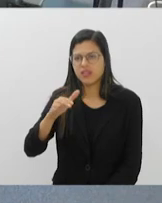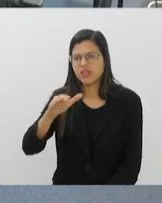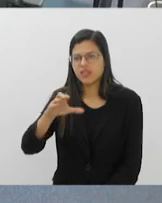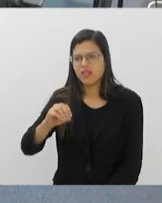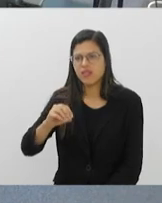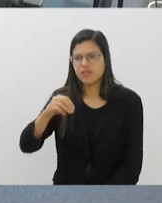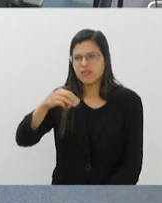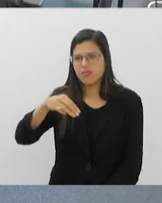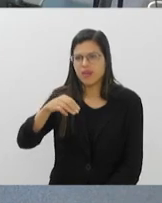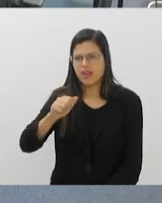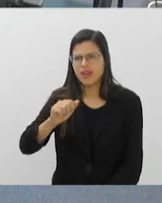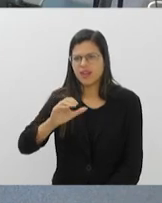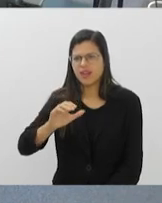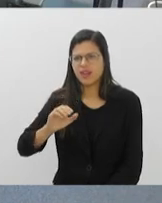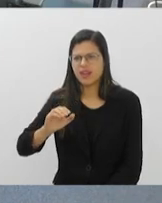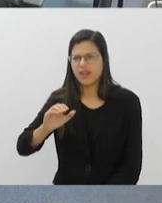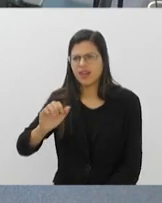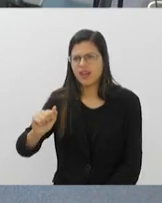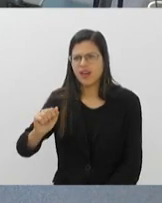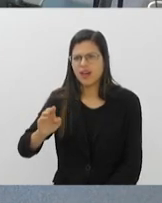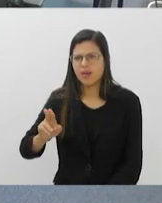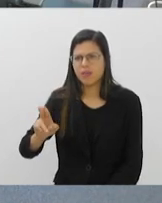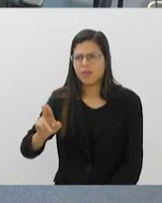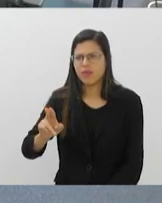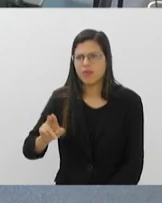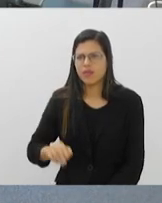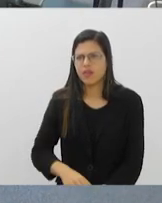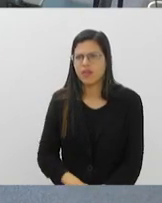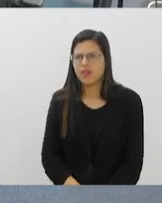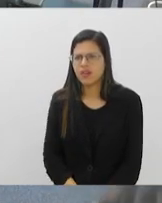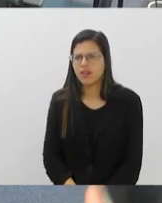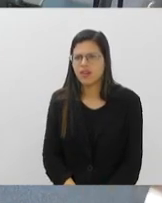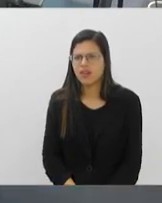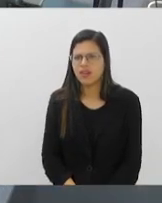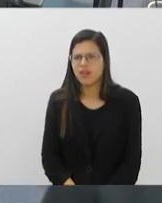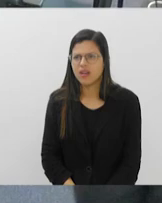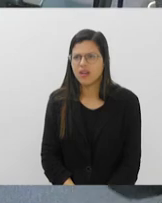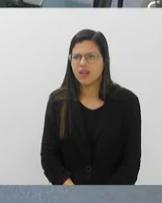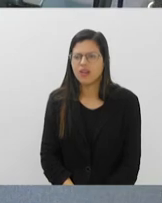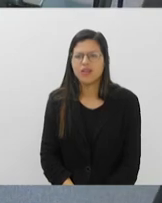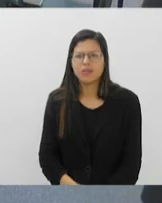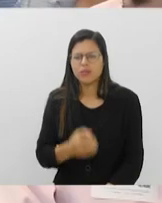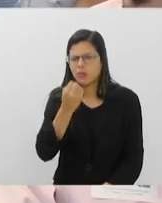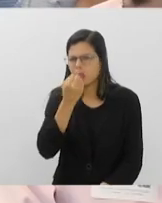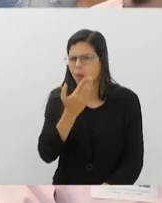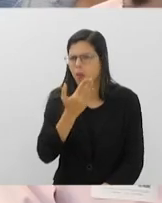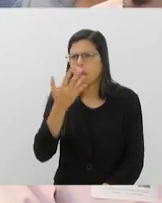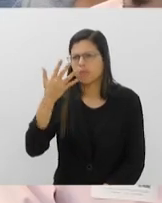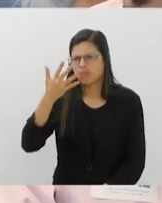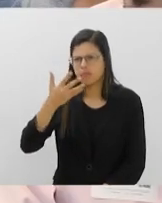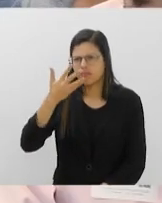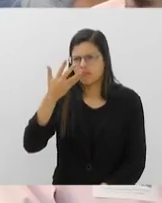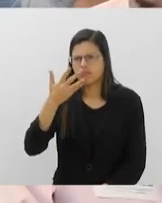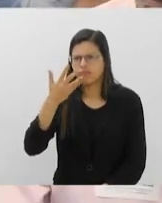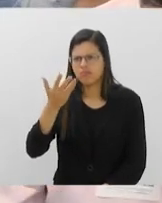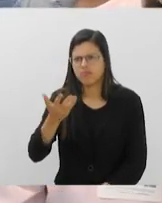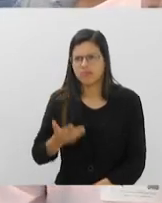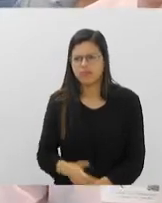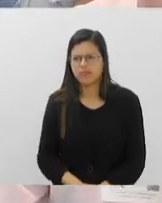acabou Olha dá um pouquinho de água para foi formidável foi form entendeu